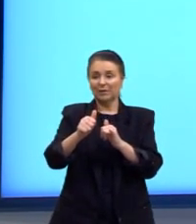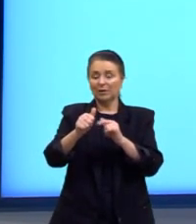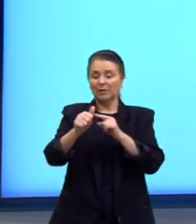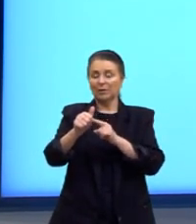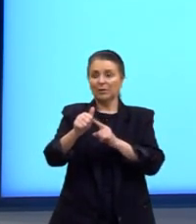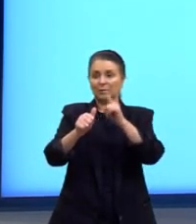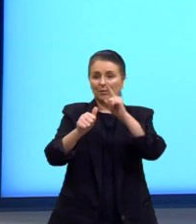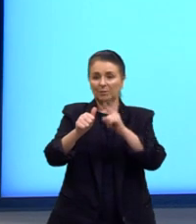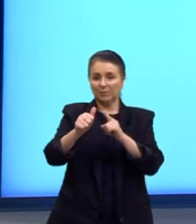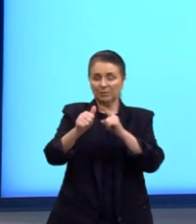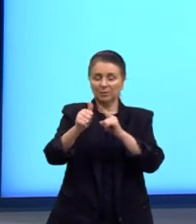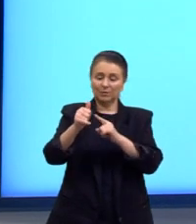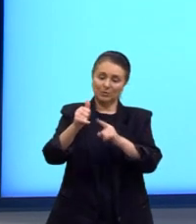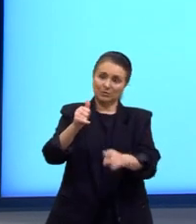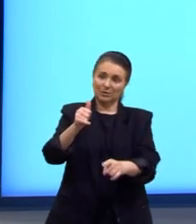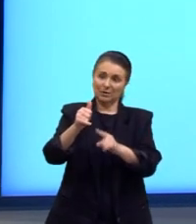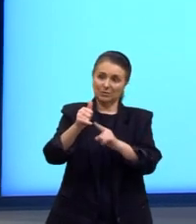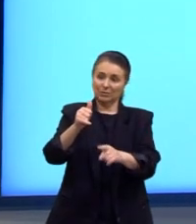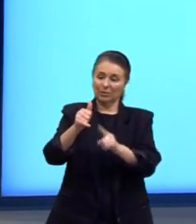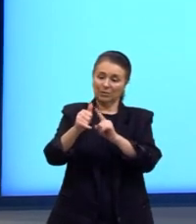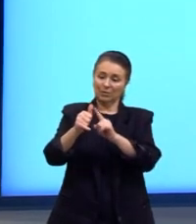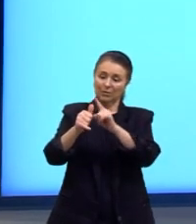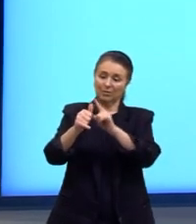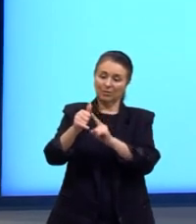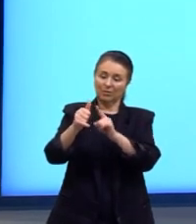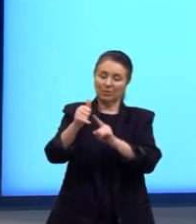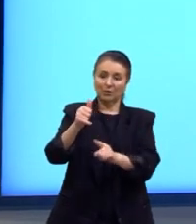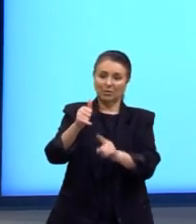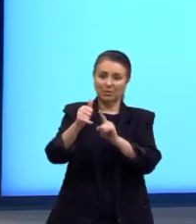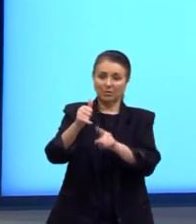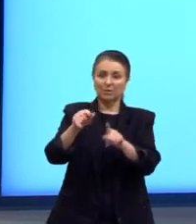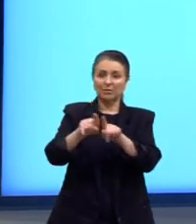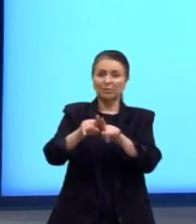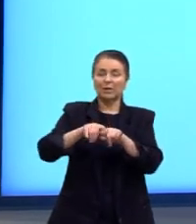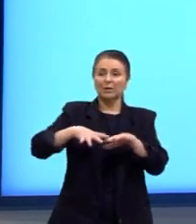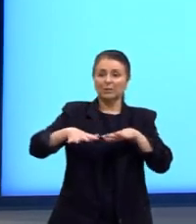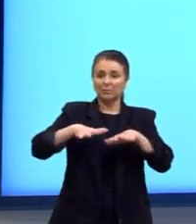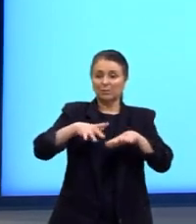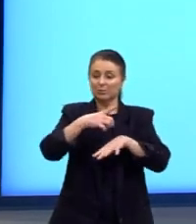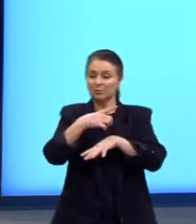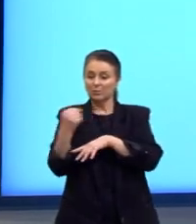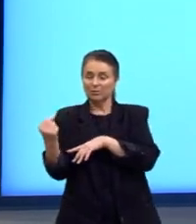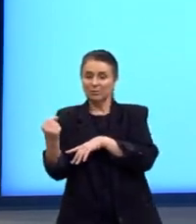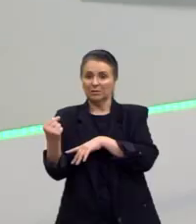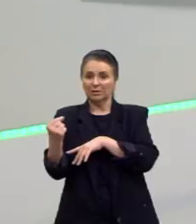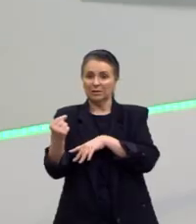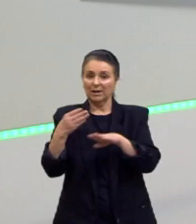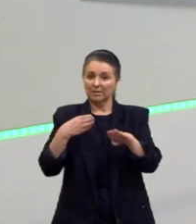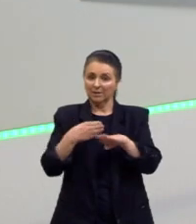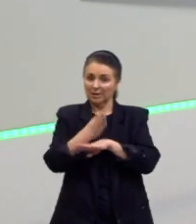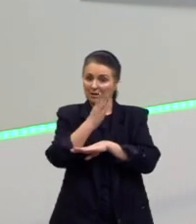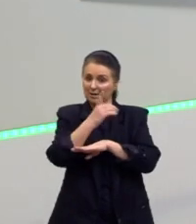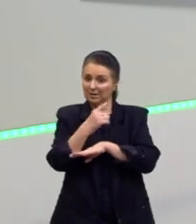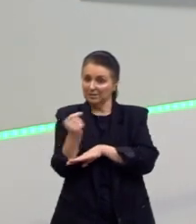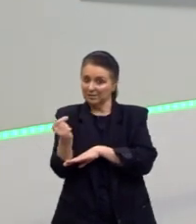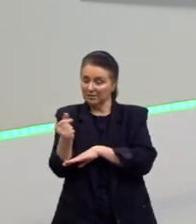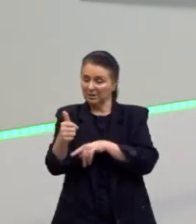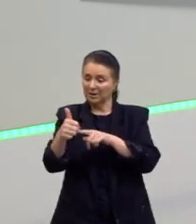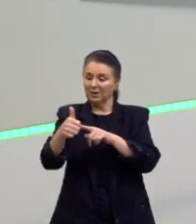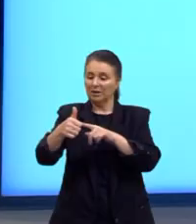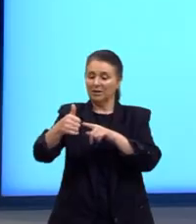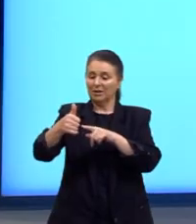pontas dos dedos, isso é importante também, elas indicam, né, um movimento de saída, tá? Ó,